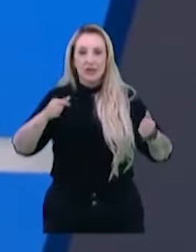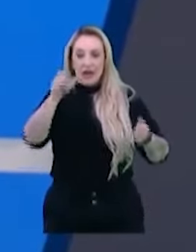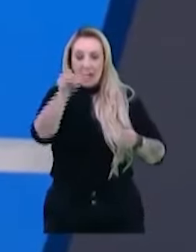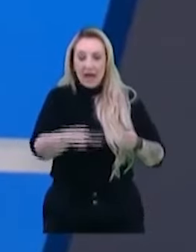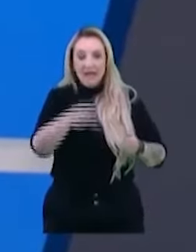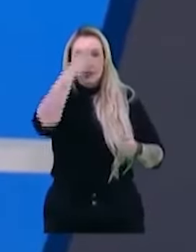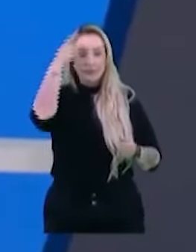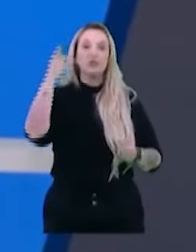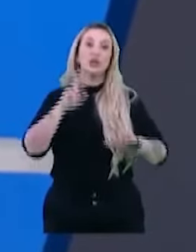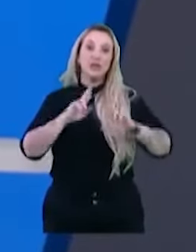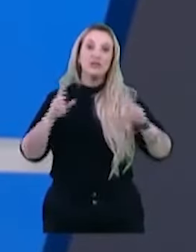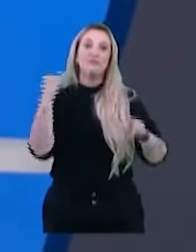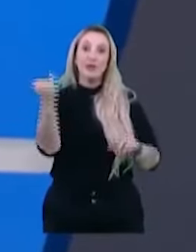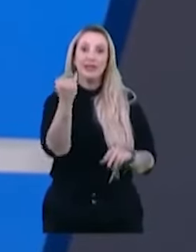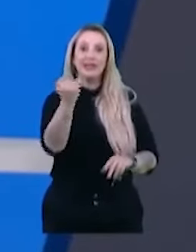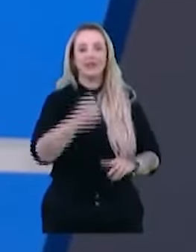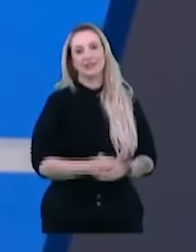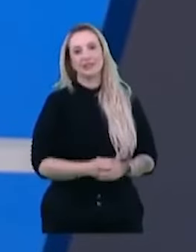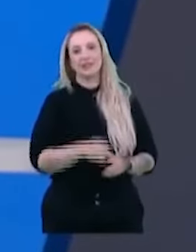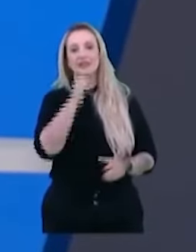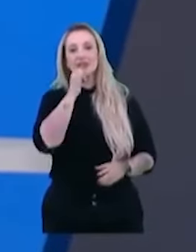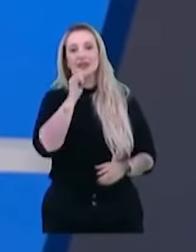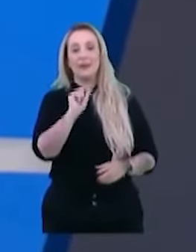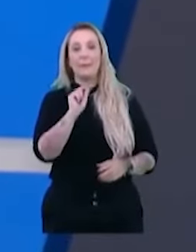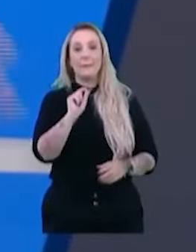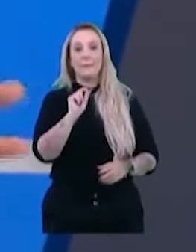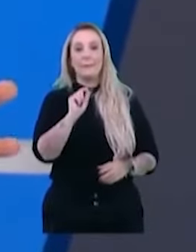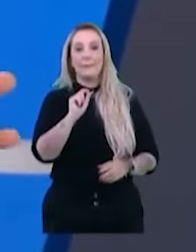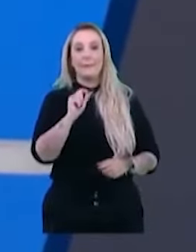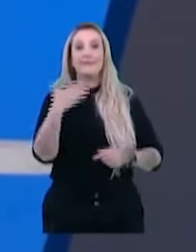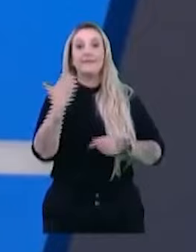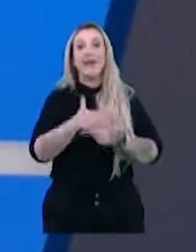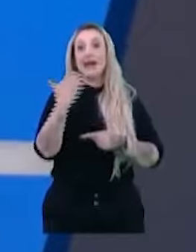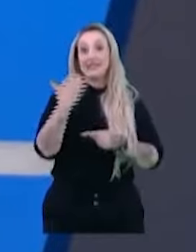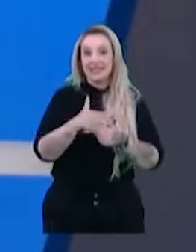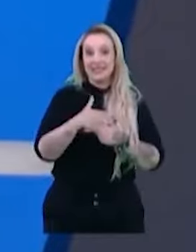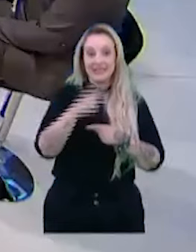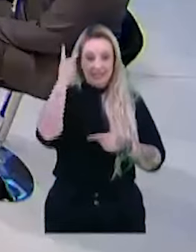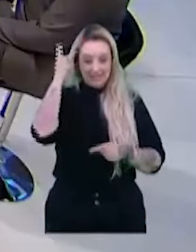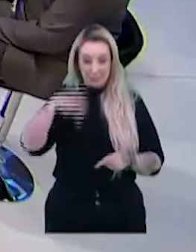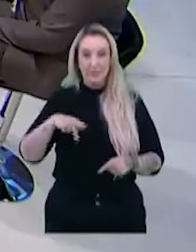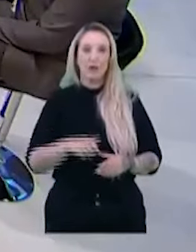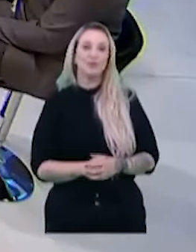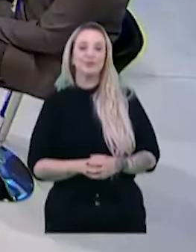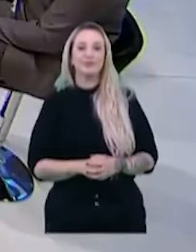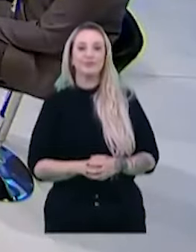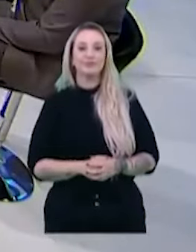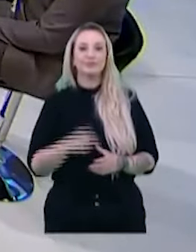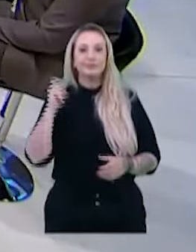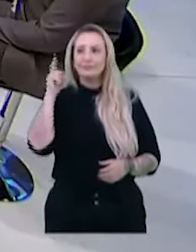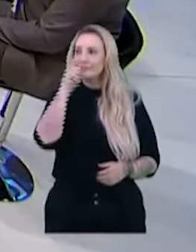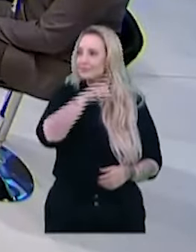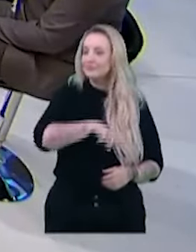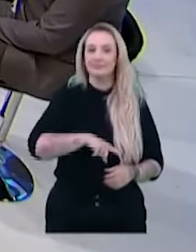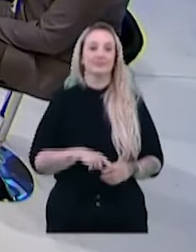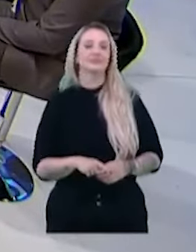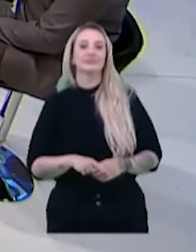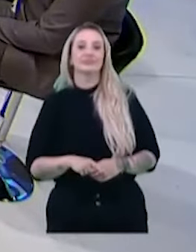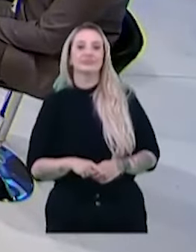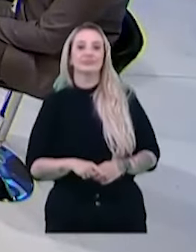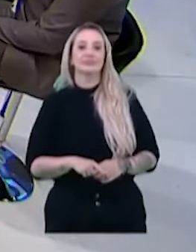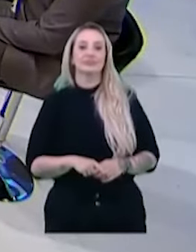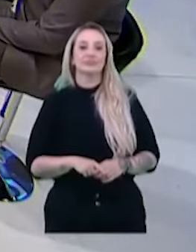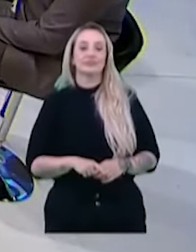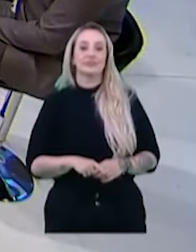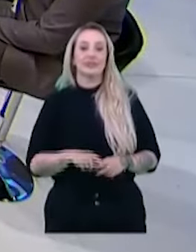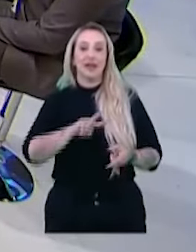essa pessoa faz a diferença. Por exemplo, para quem é taxista na cidade de São Paulo, tem uma dificuldade tremenda para